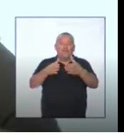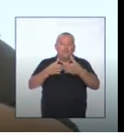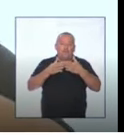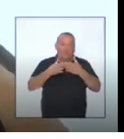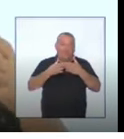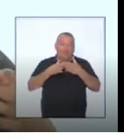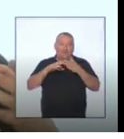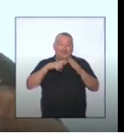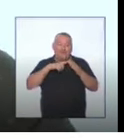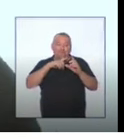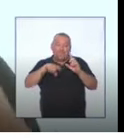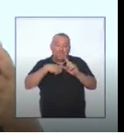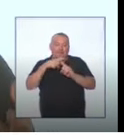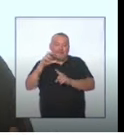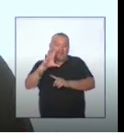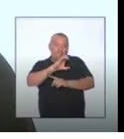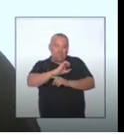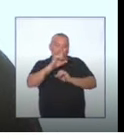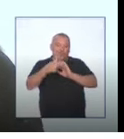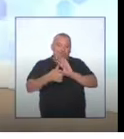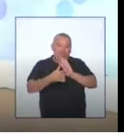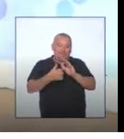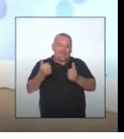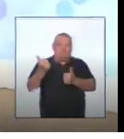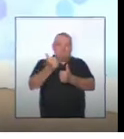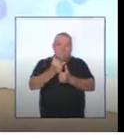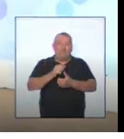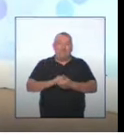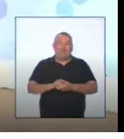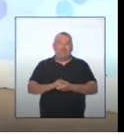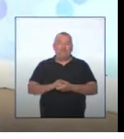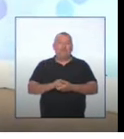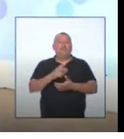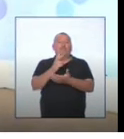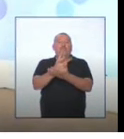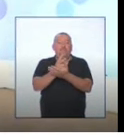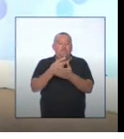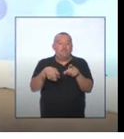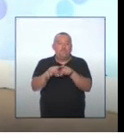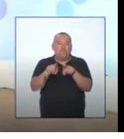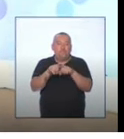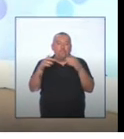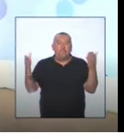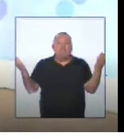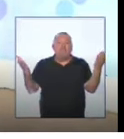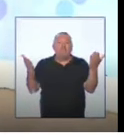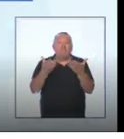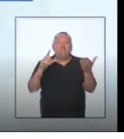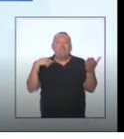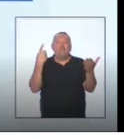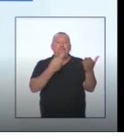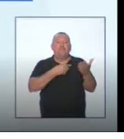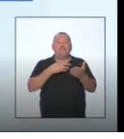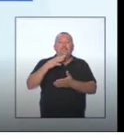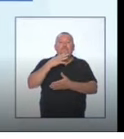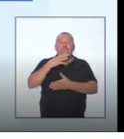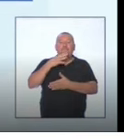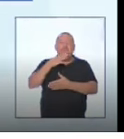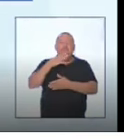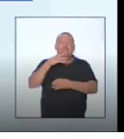empatia, ter mais amor e se colocar no lugar do outro. Vamos seguir aqui, então. Agora, então, nós vamos conhecer um